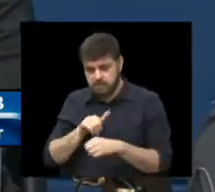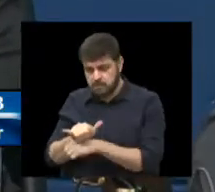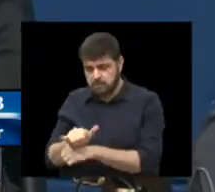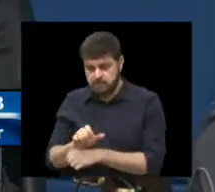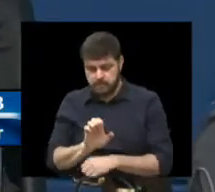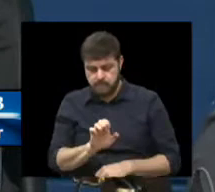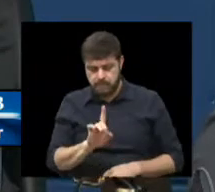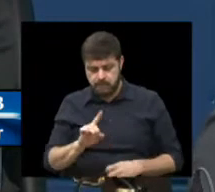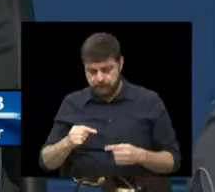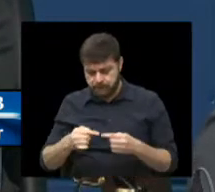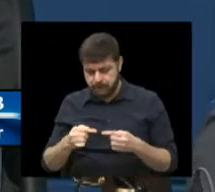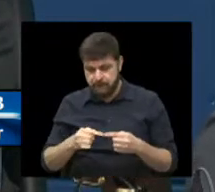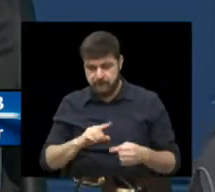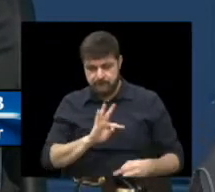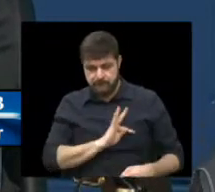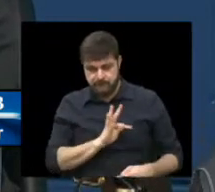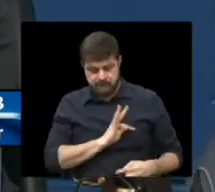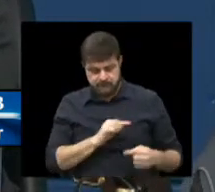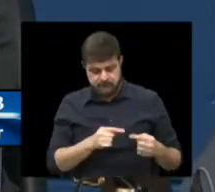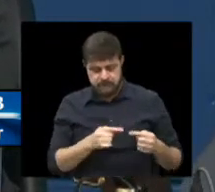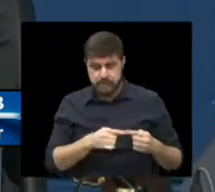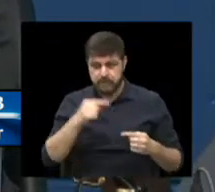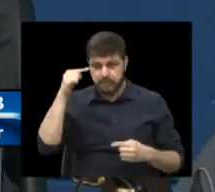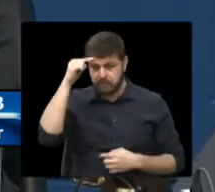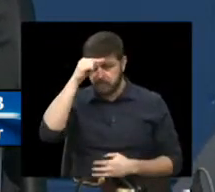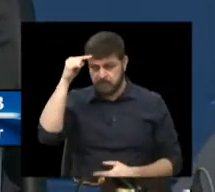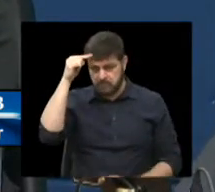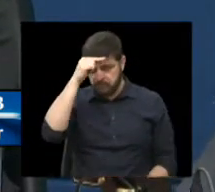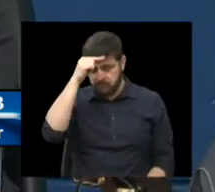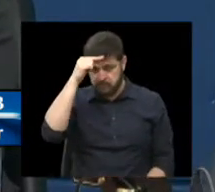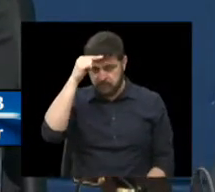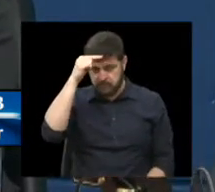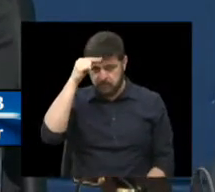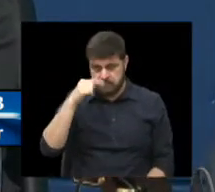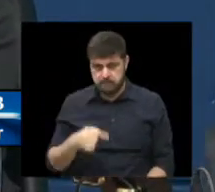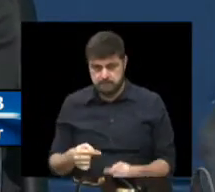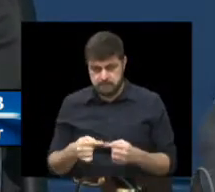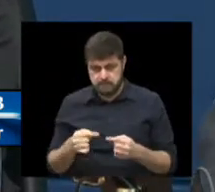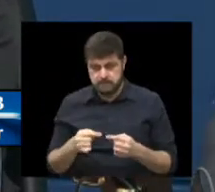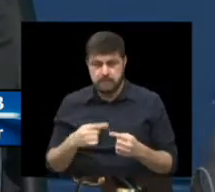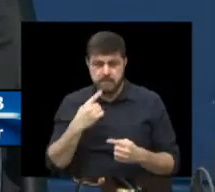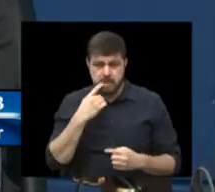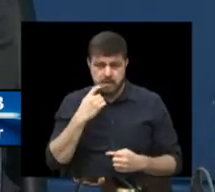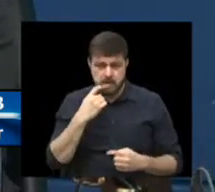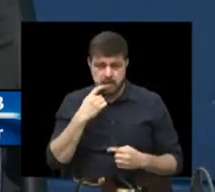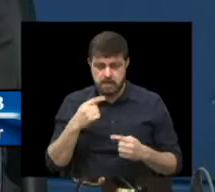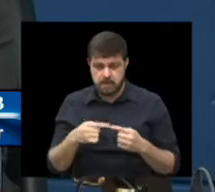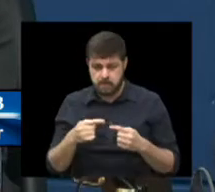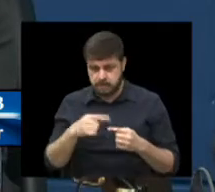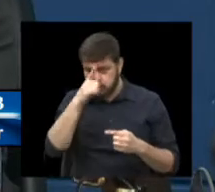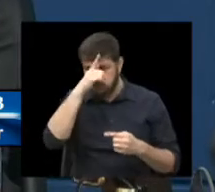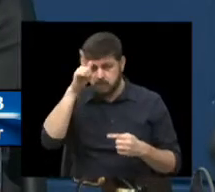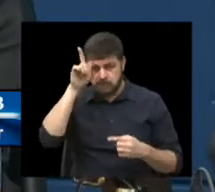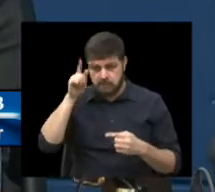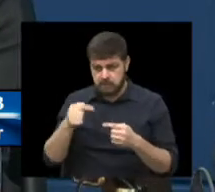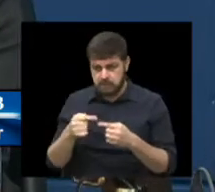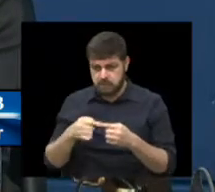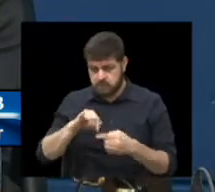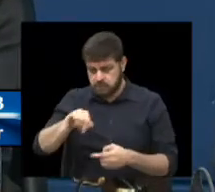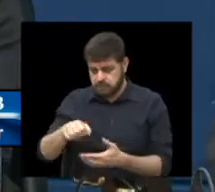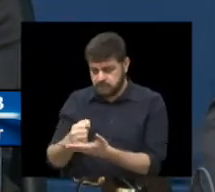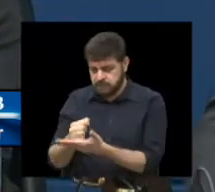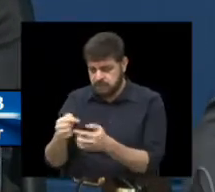ausente. Edson Ribeiro, sim. Fernando Mendes, sim. Felipe Marquese, sim. Gilberto Vermelho, sim. Gustavo Peta, sim. Jorge da